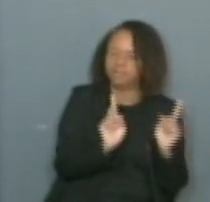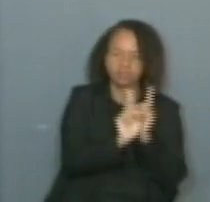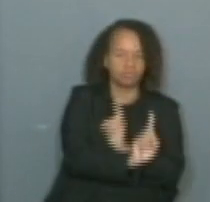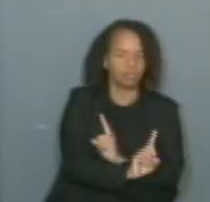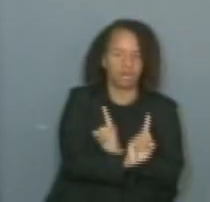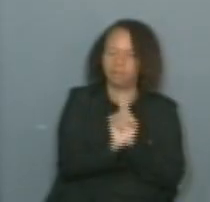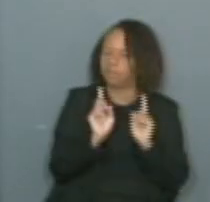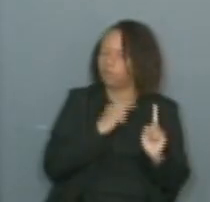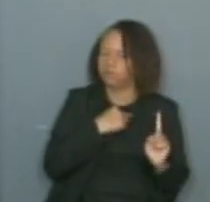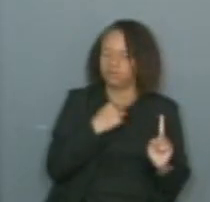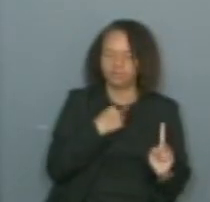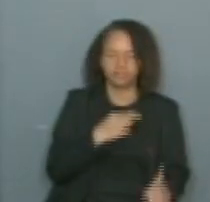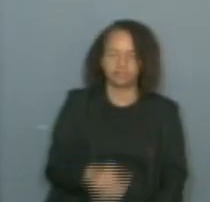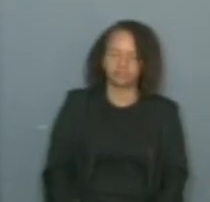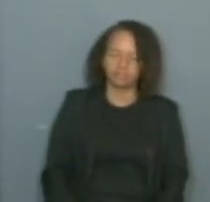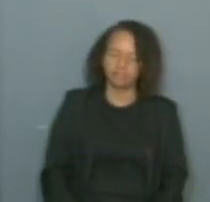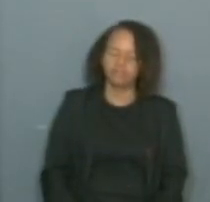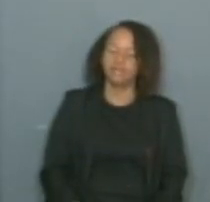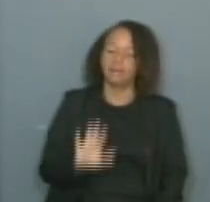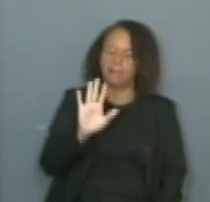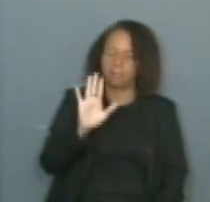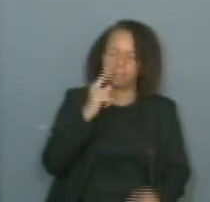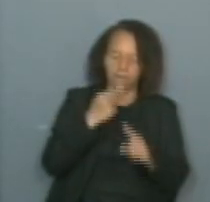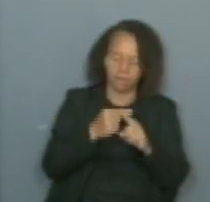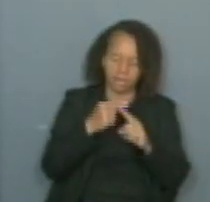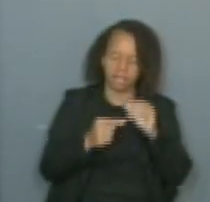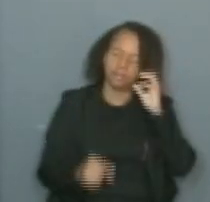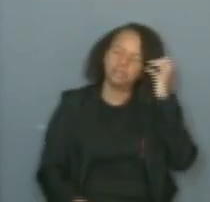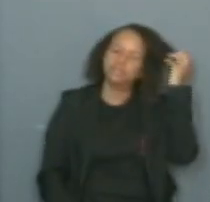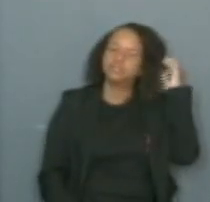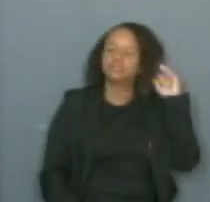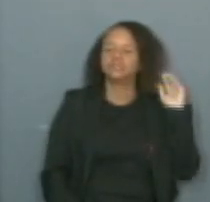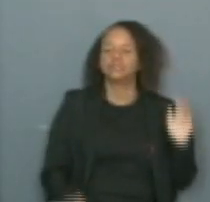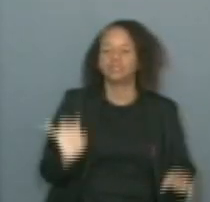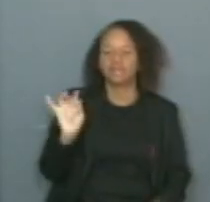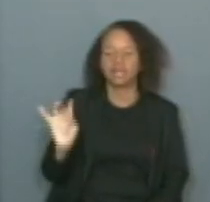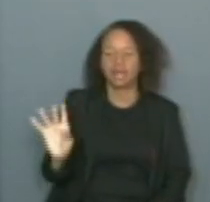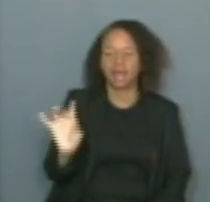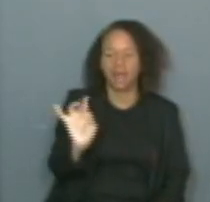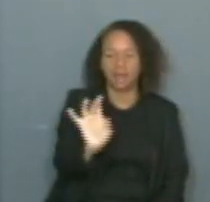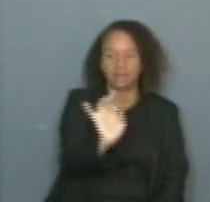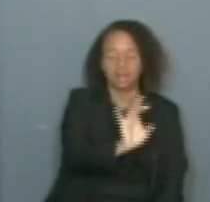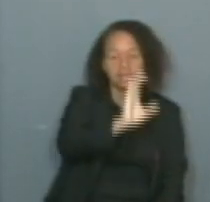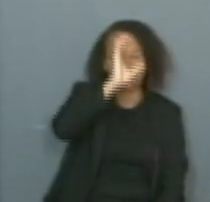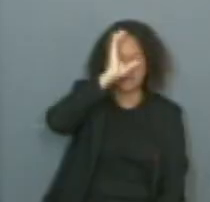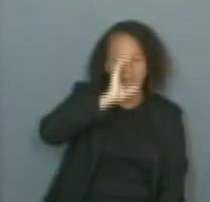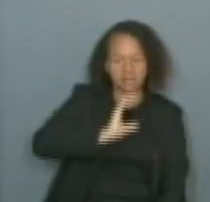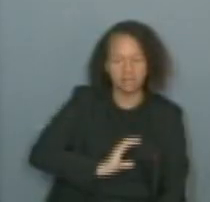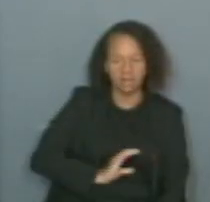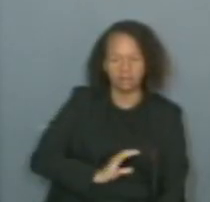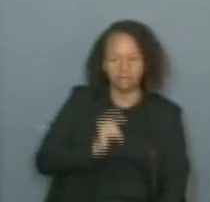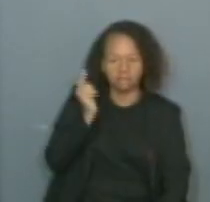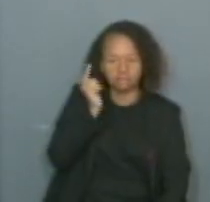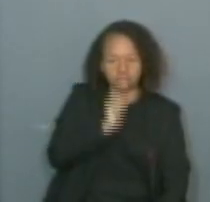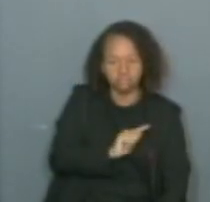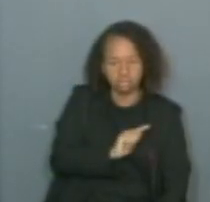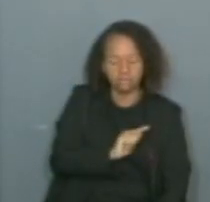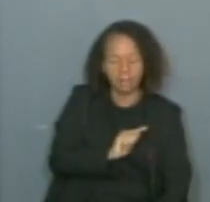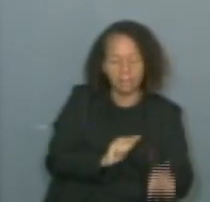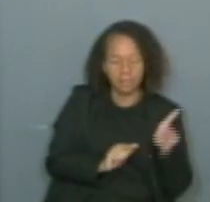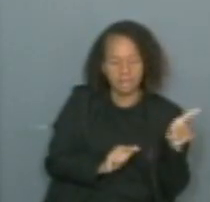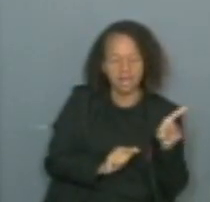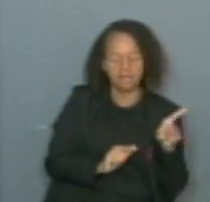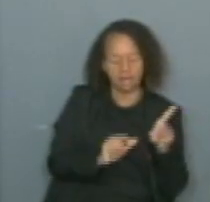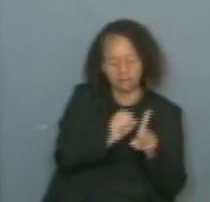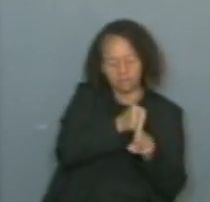intransferíveis. Para que isso? Para que cada cidadão beneficiado por essa